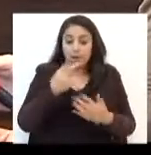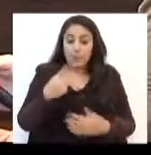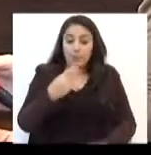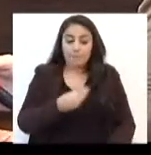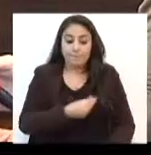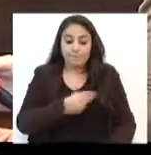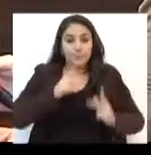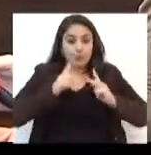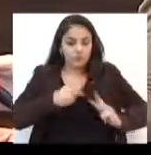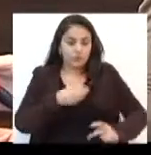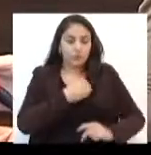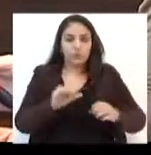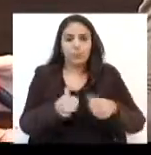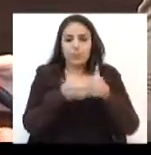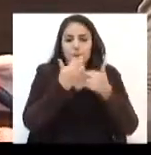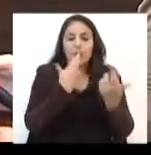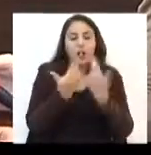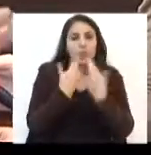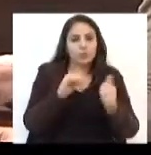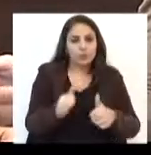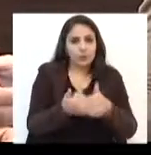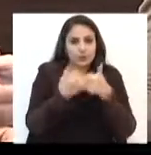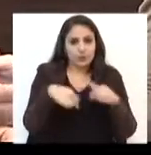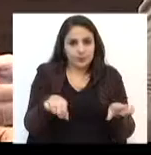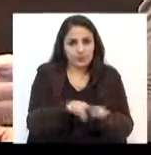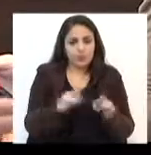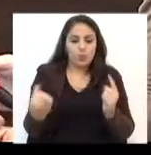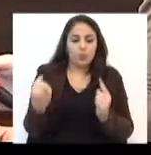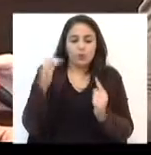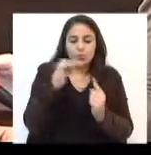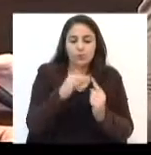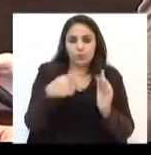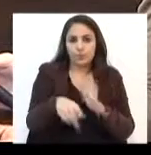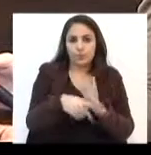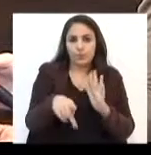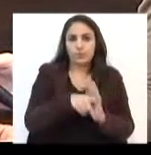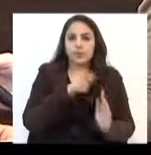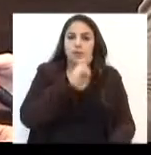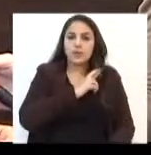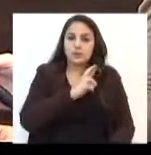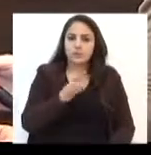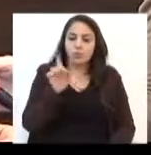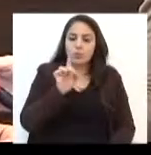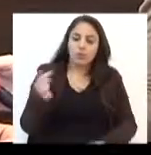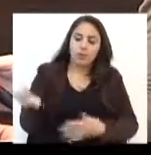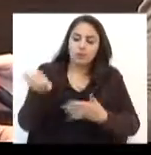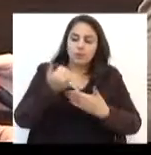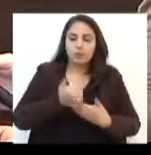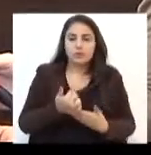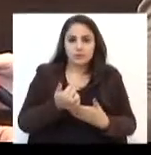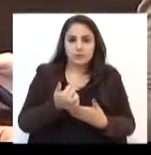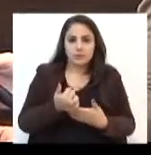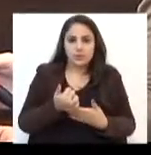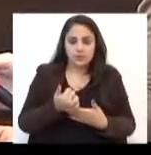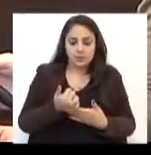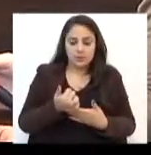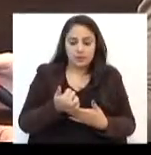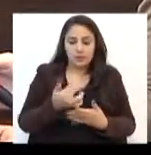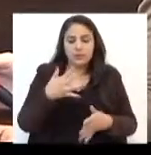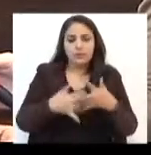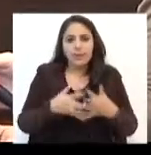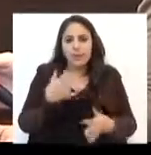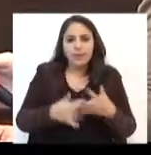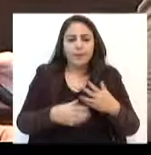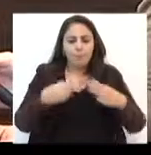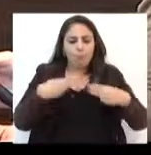pessoa que vive melhor e que se relaciona melhor. O objetivo da religião não é trazer